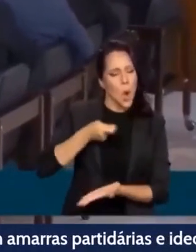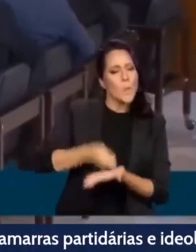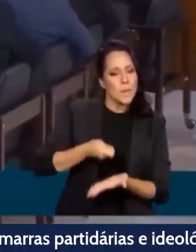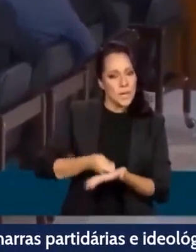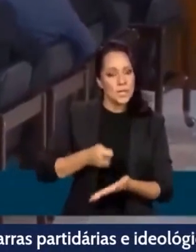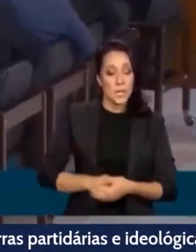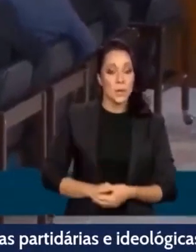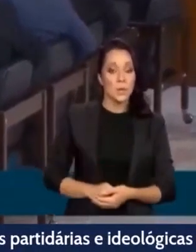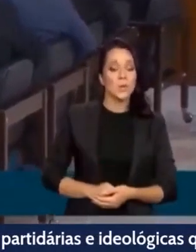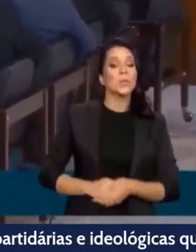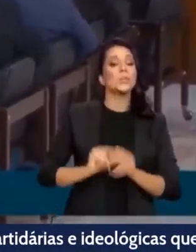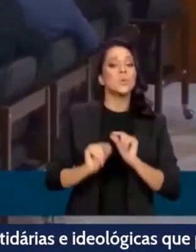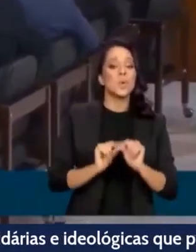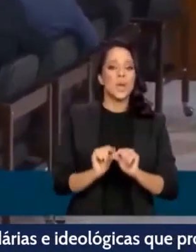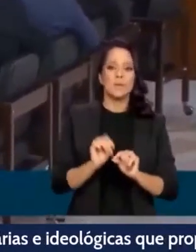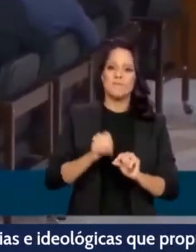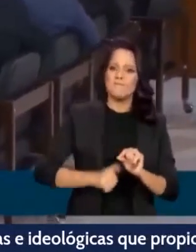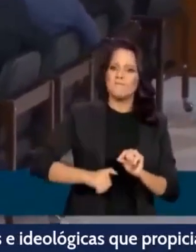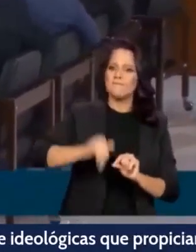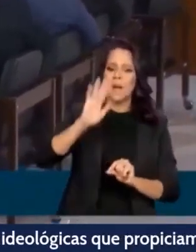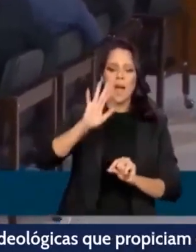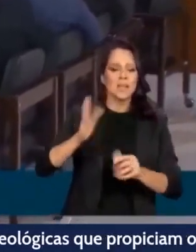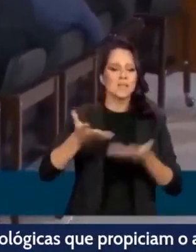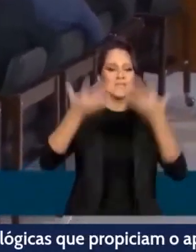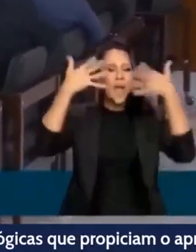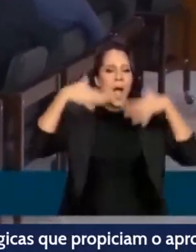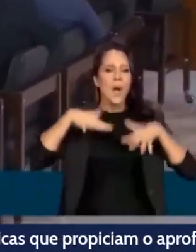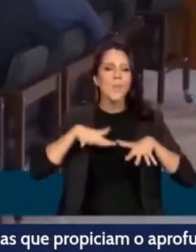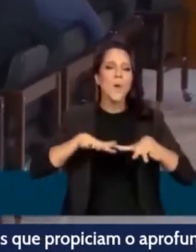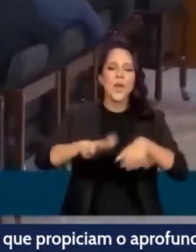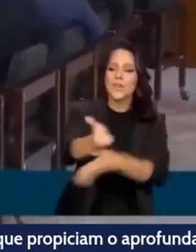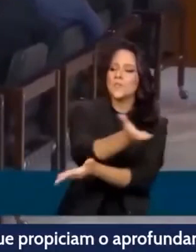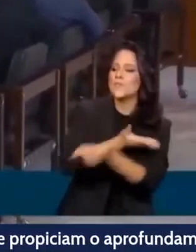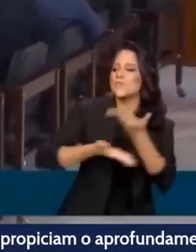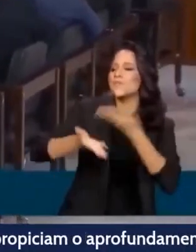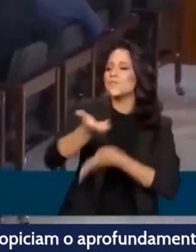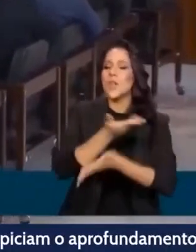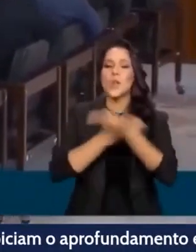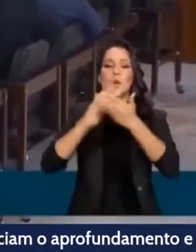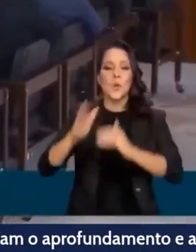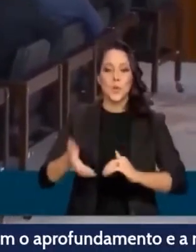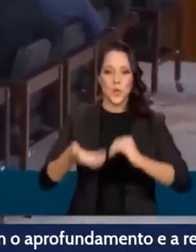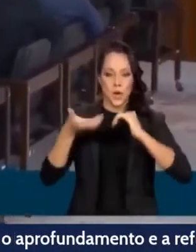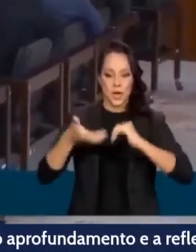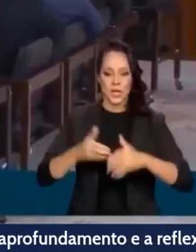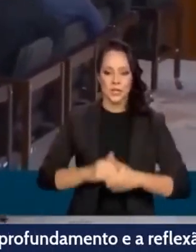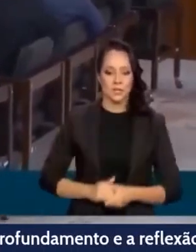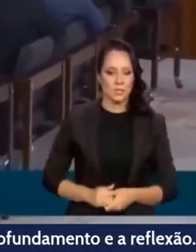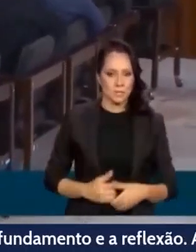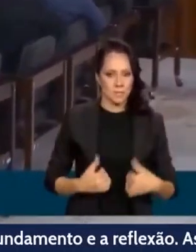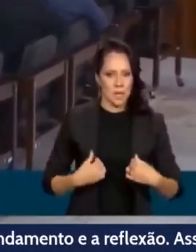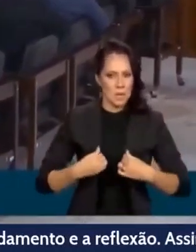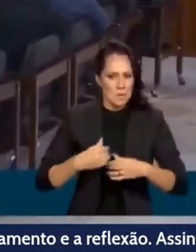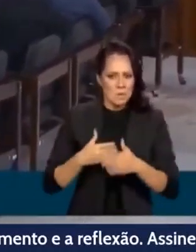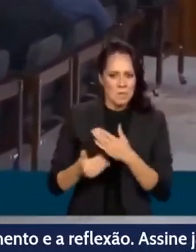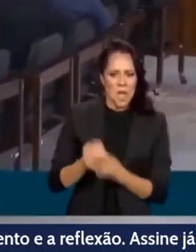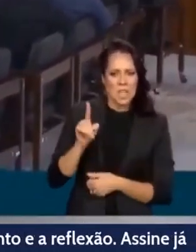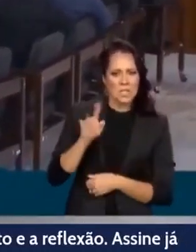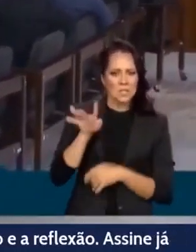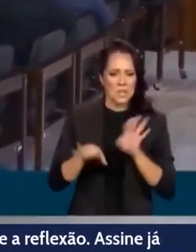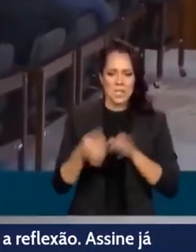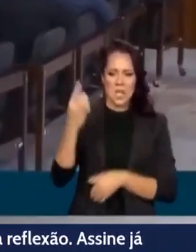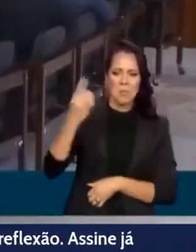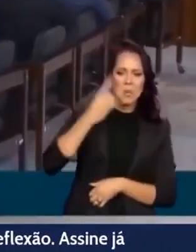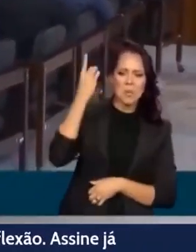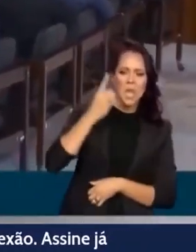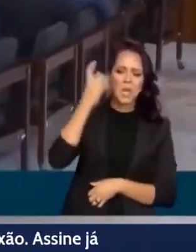de manter a mais harmônica relação com o Congresso Nacional não tem importância que você divide de